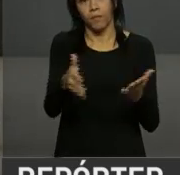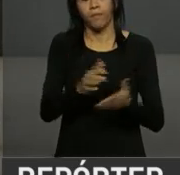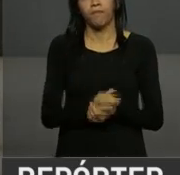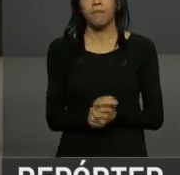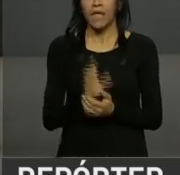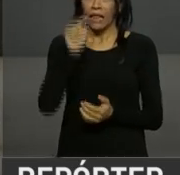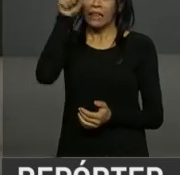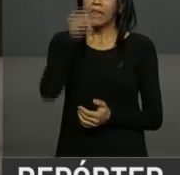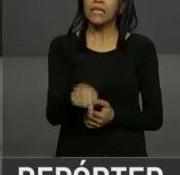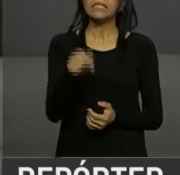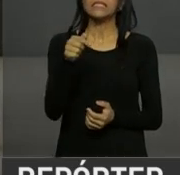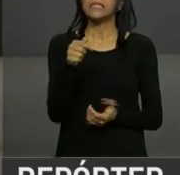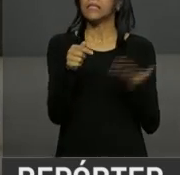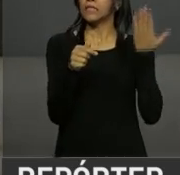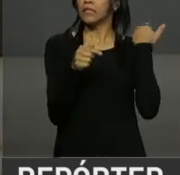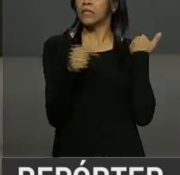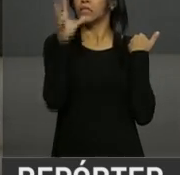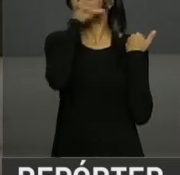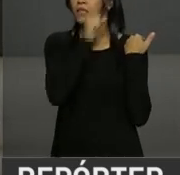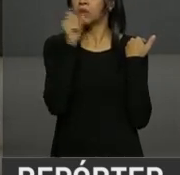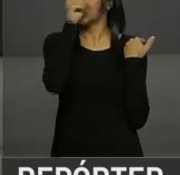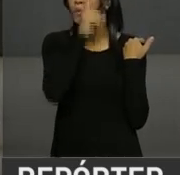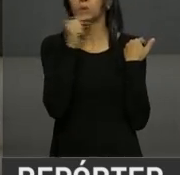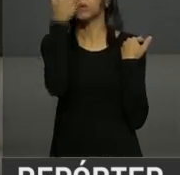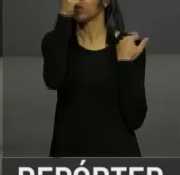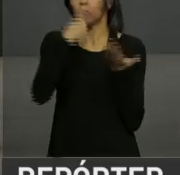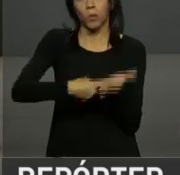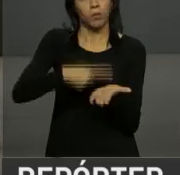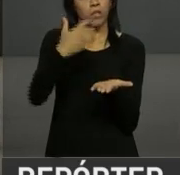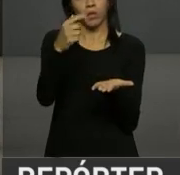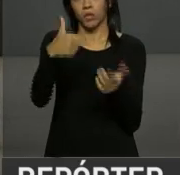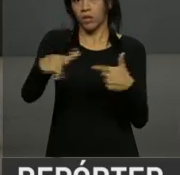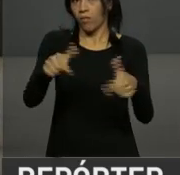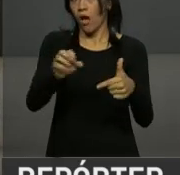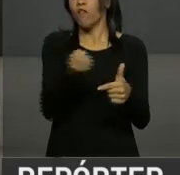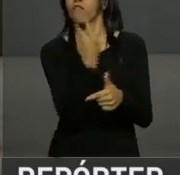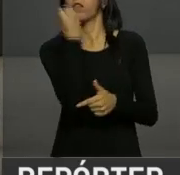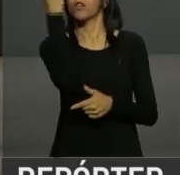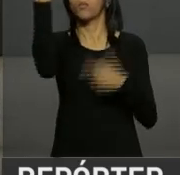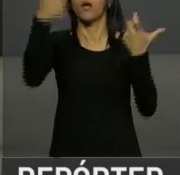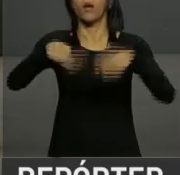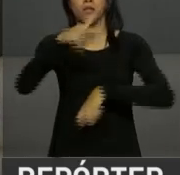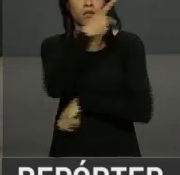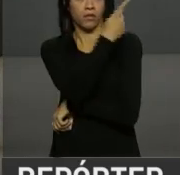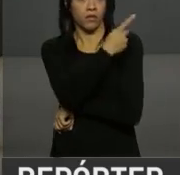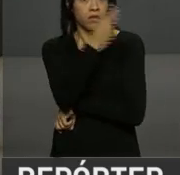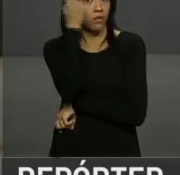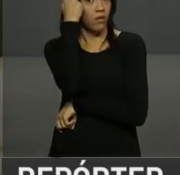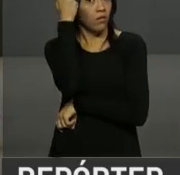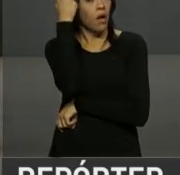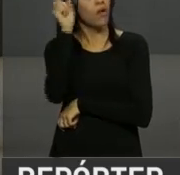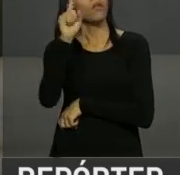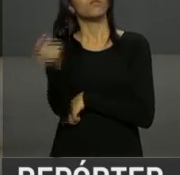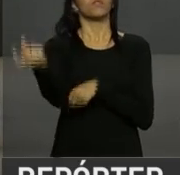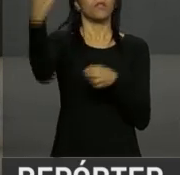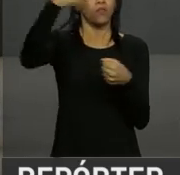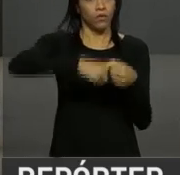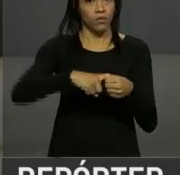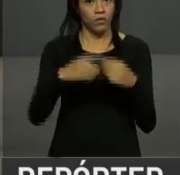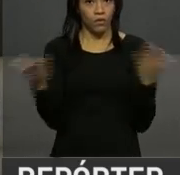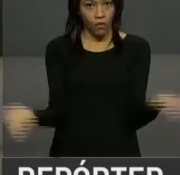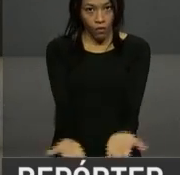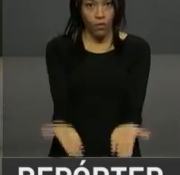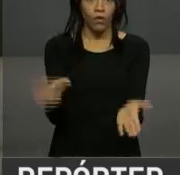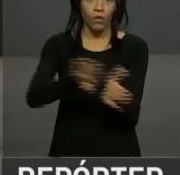de semana, Michel Temer não teve compromissos oficiais, ele viajou para São Paulo, retorna hoje a Brasília. Na última sexta-feira, a gente lembra,